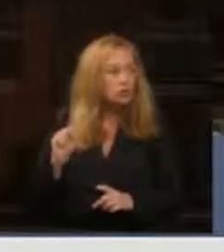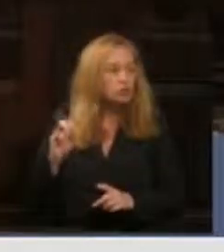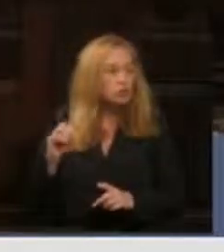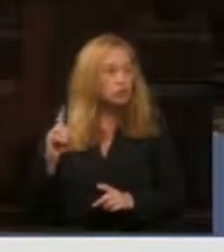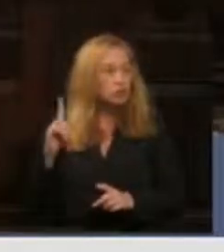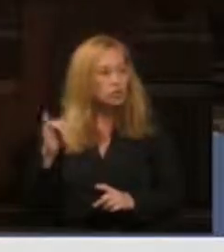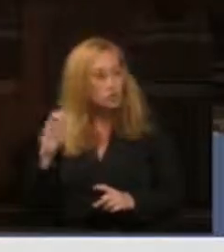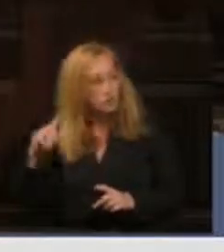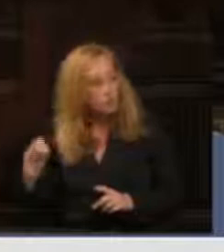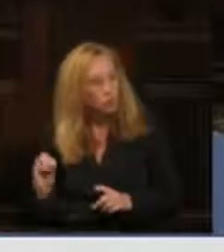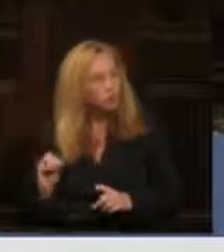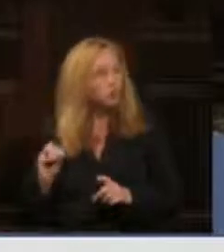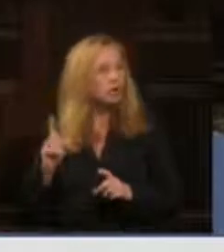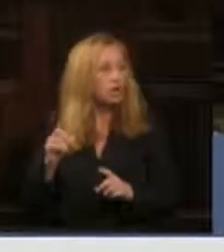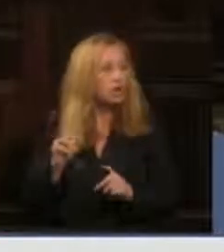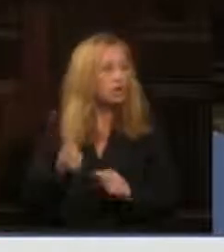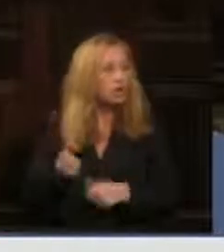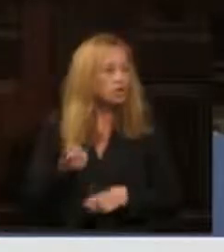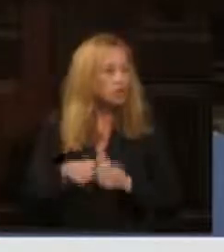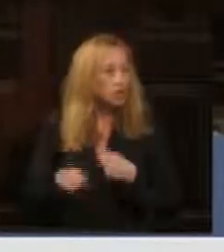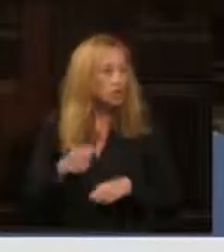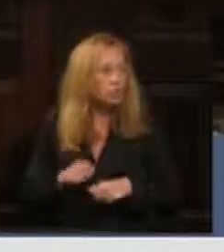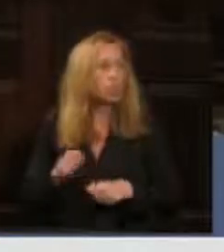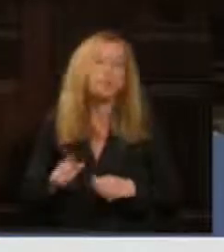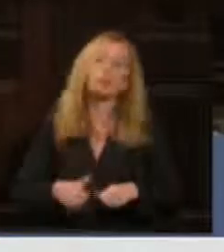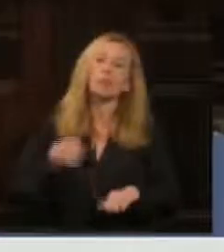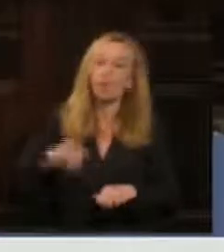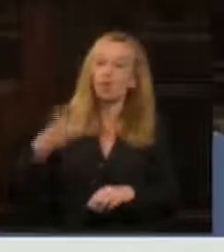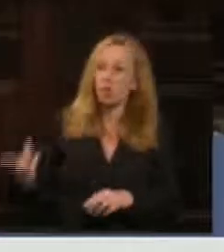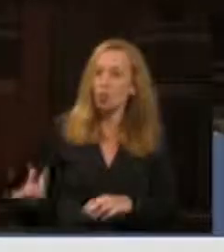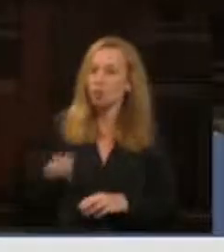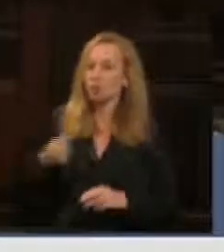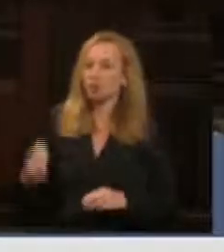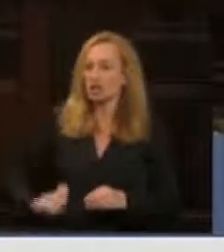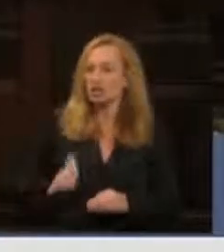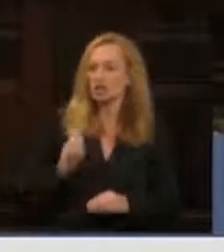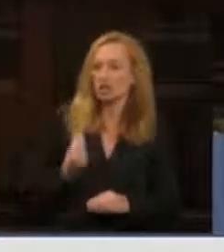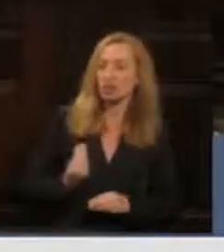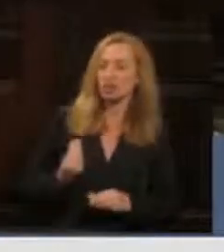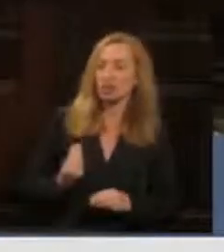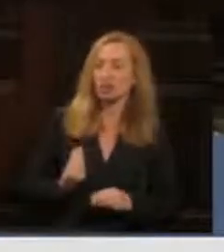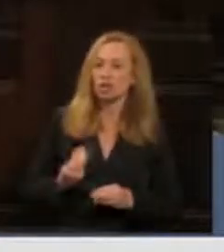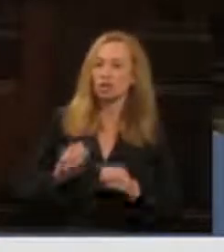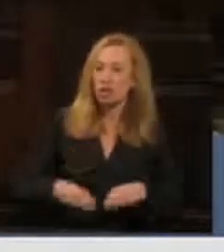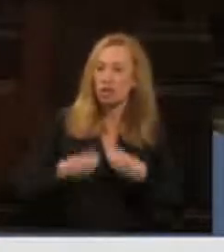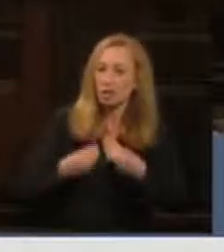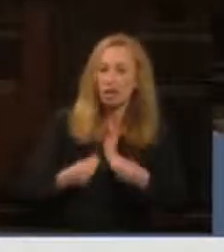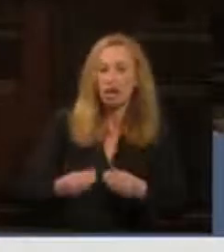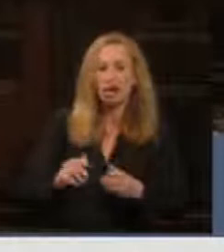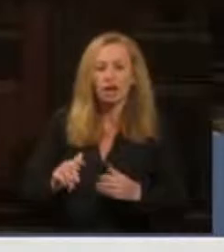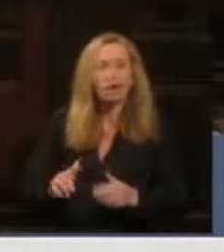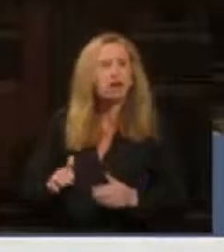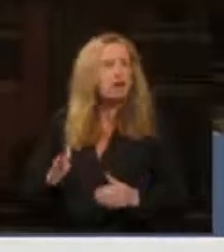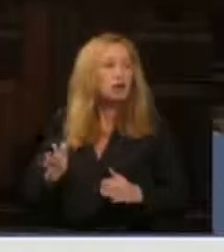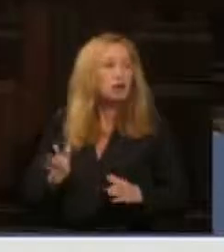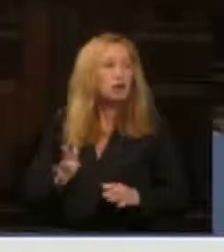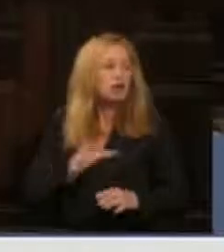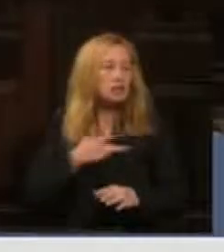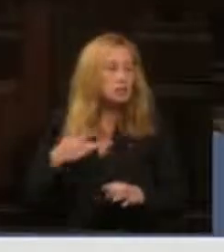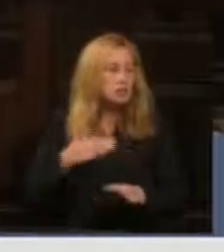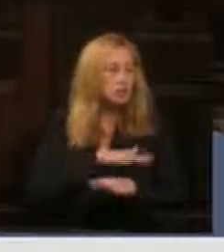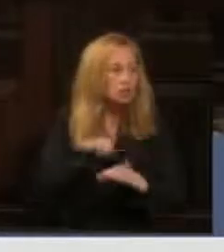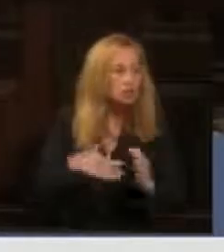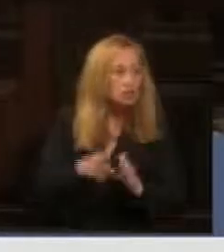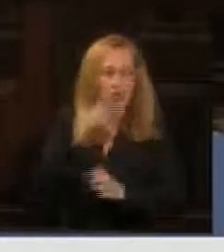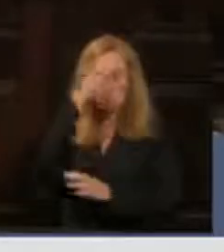de salubridade e qualidade ambiental para garantir a saúde de toda a população.